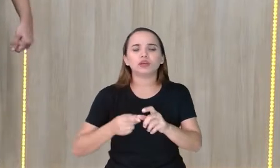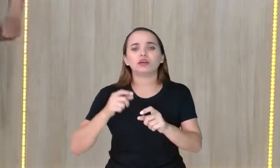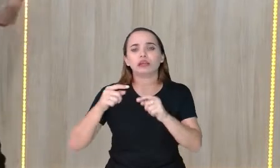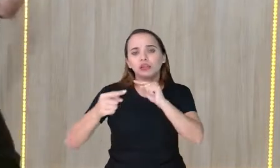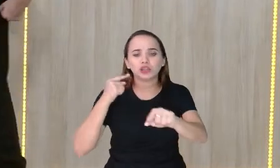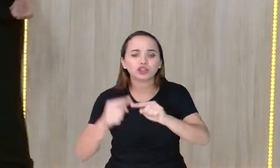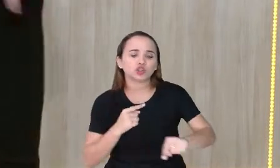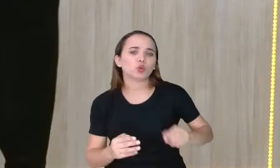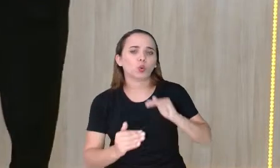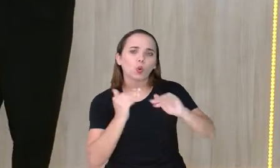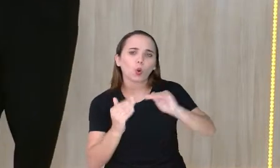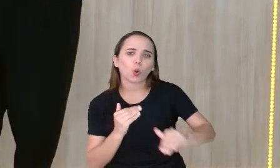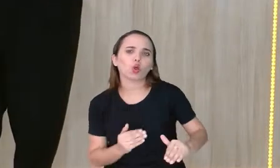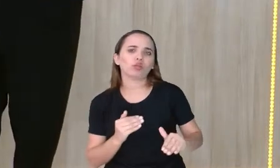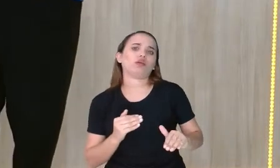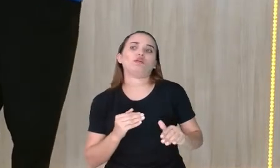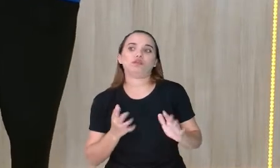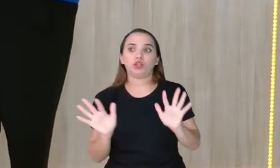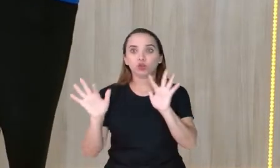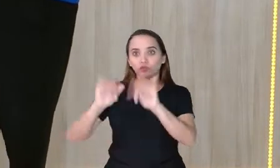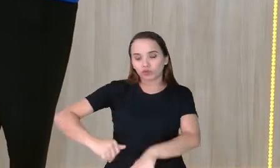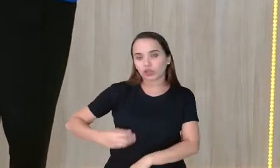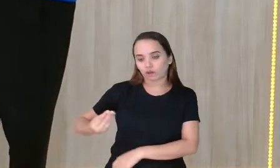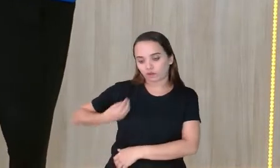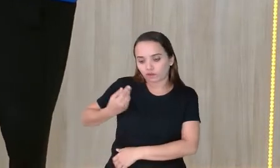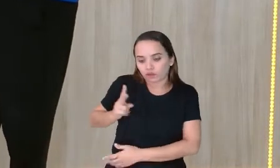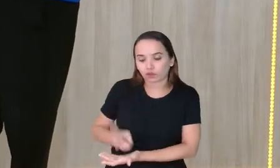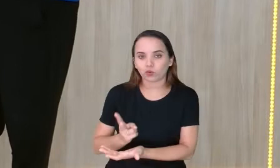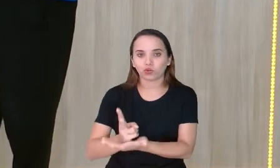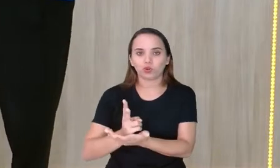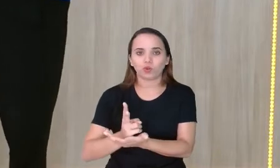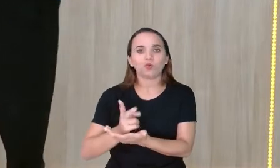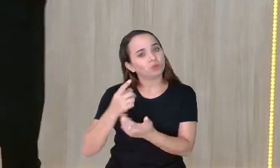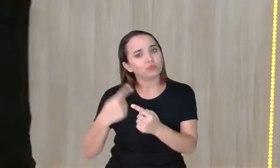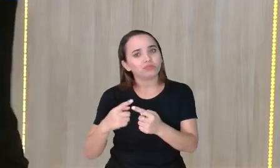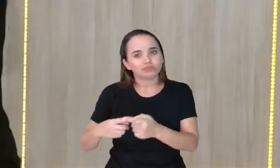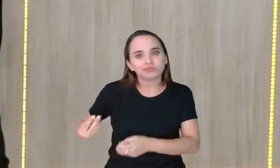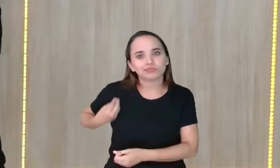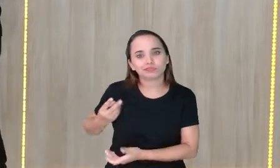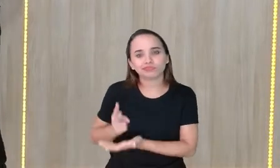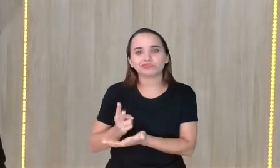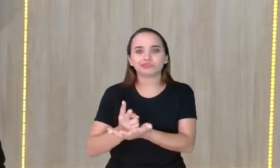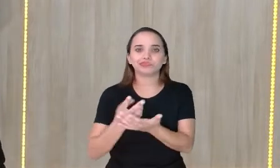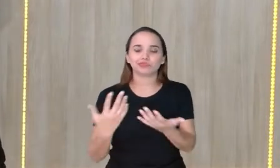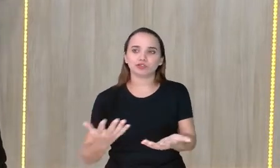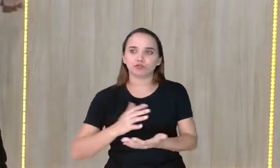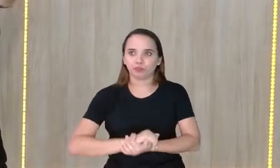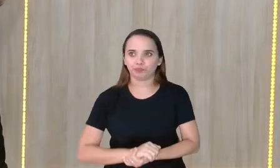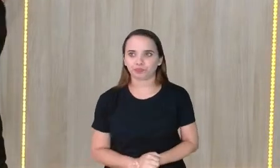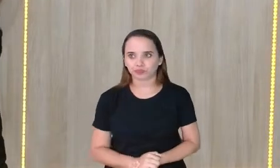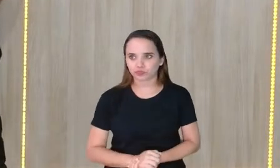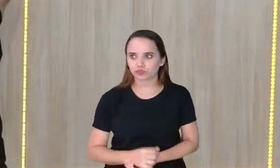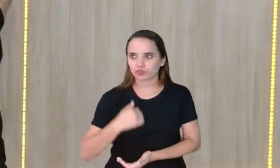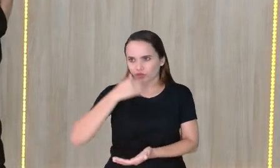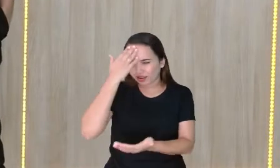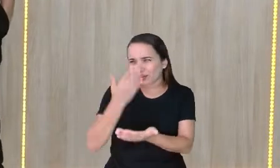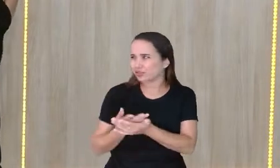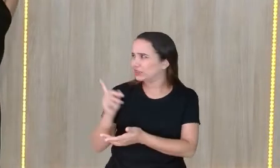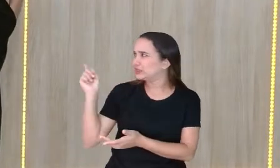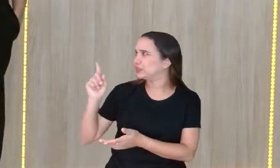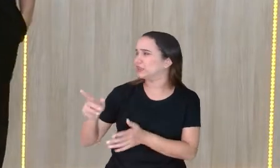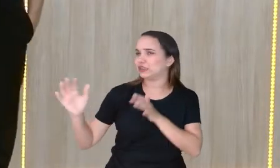tá? E aí eu vou contar o próximo mini-conto, também é meu. E aí, na verdade, nessa época, eu acho que eu escrevi isso em